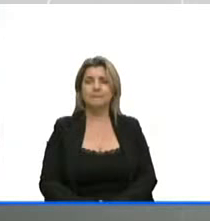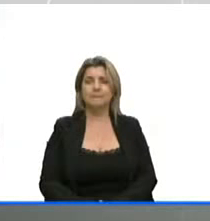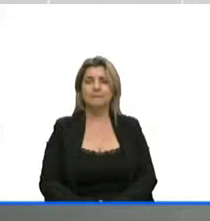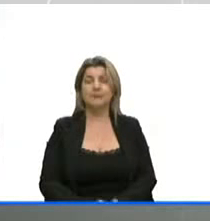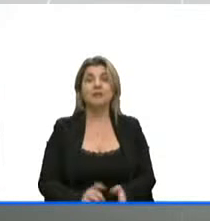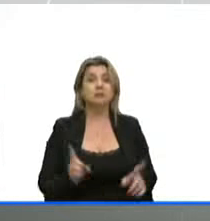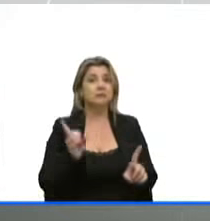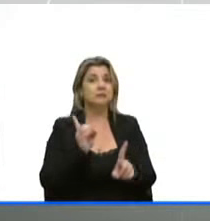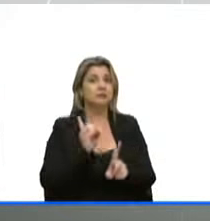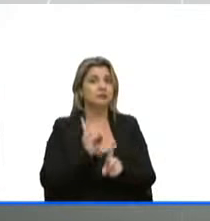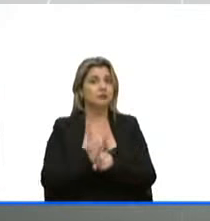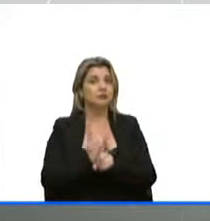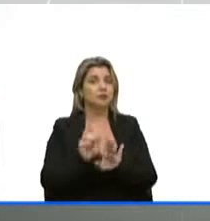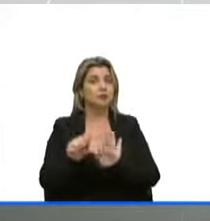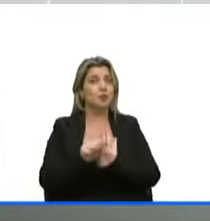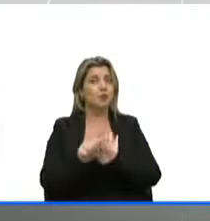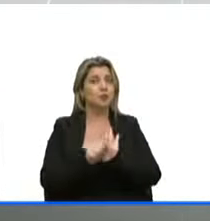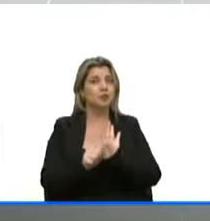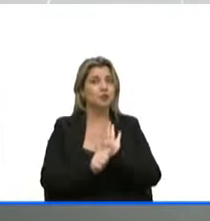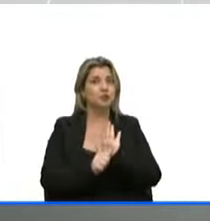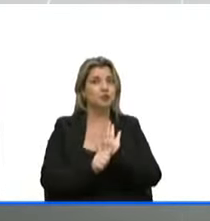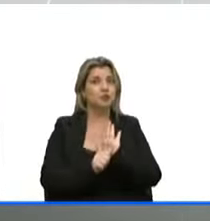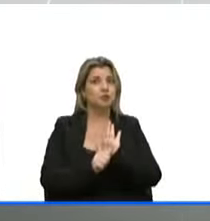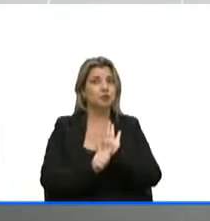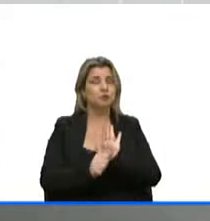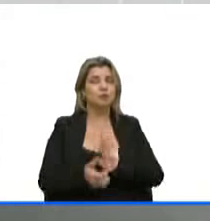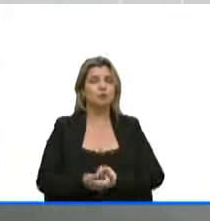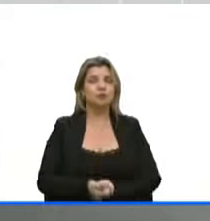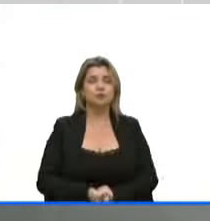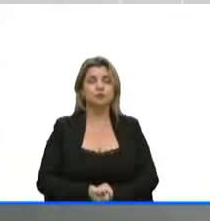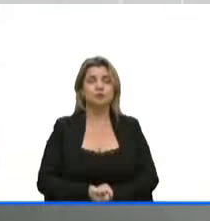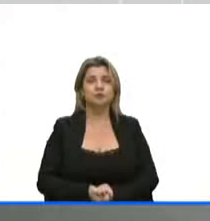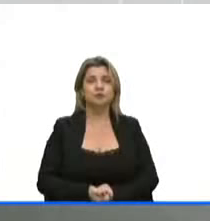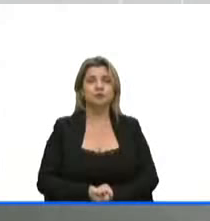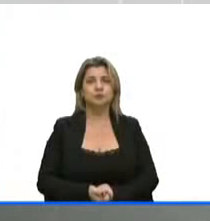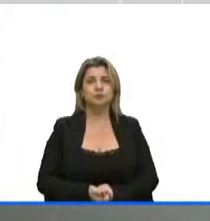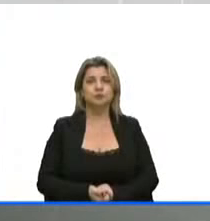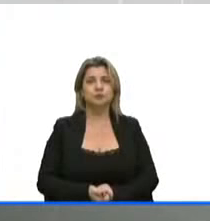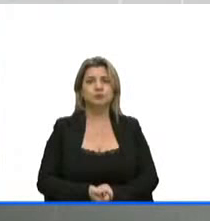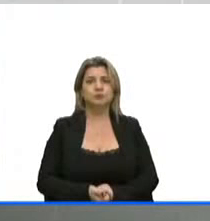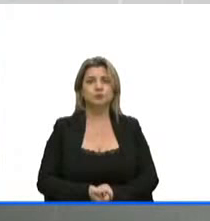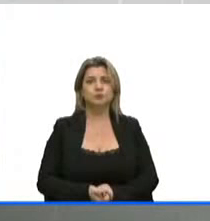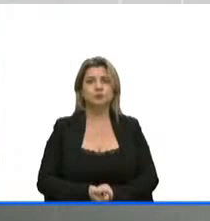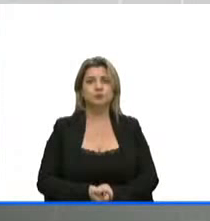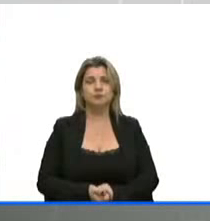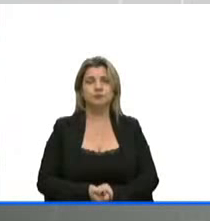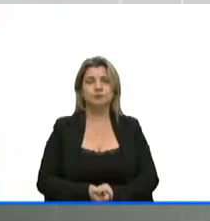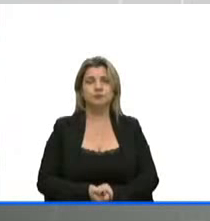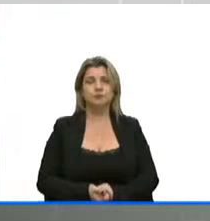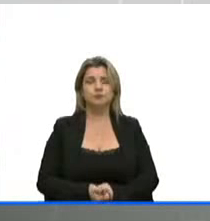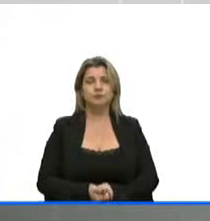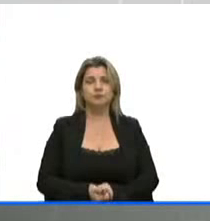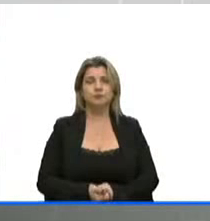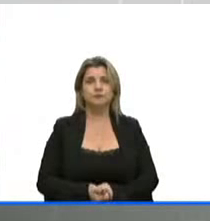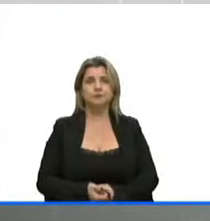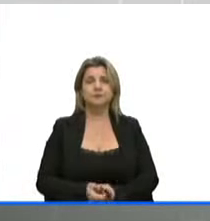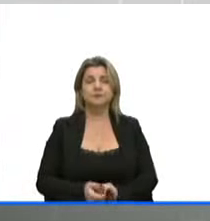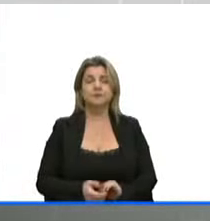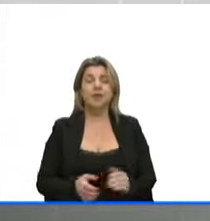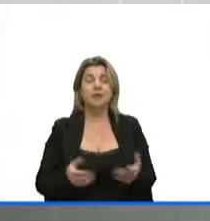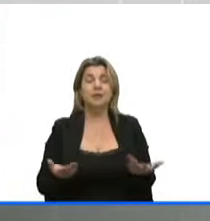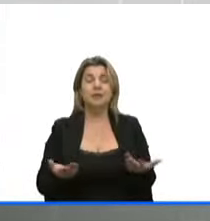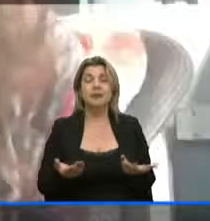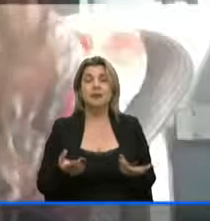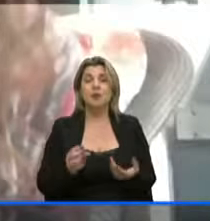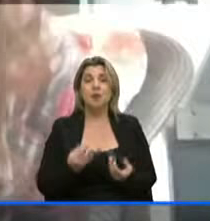identificando o artigo do regimento, eu imediatamente leio. Ao contrário. Isso, e sim, Luciana, é que como a Loiva estava falando e o